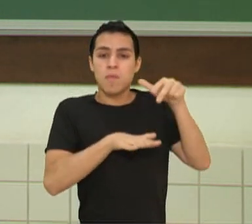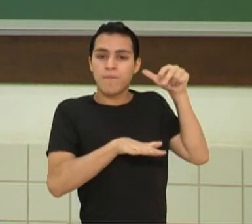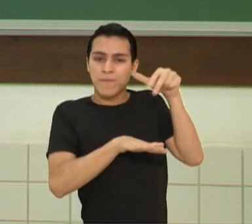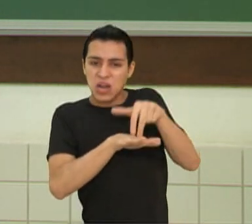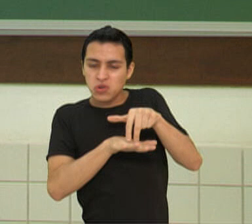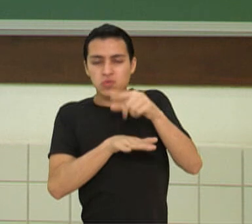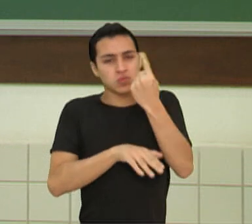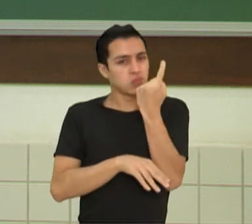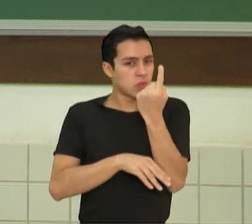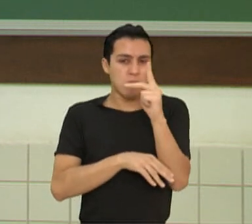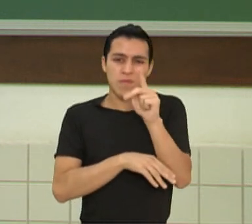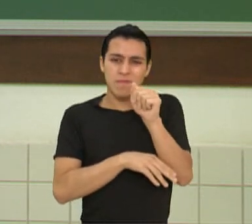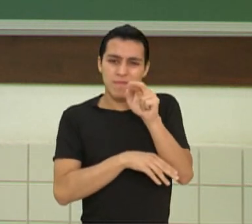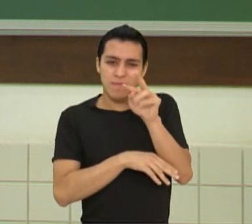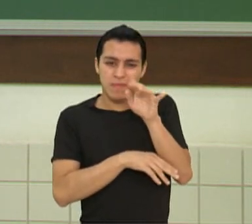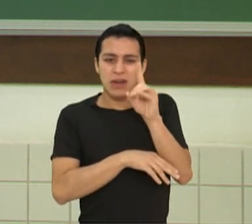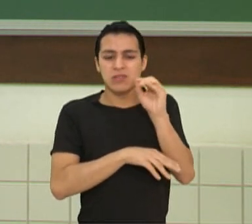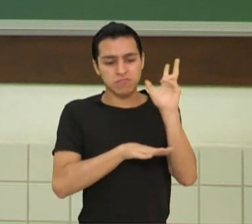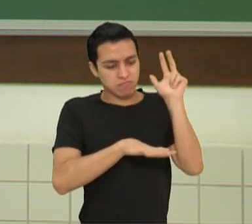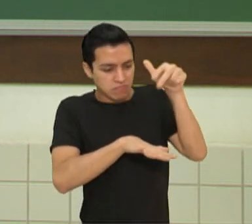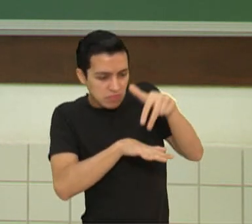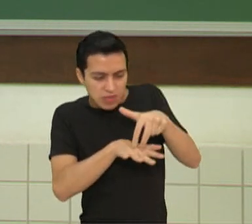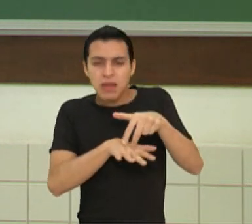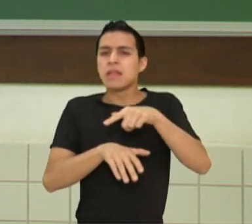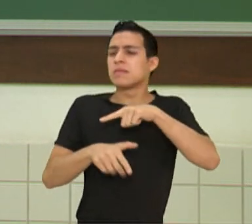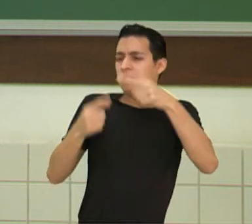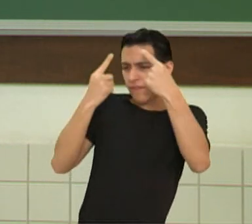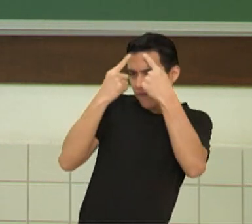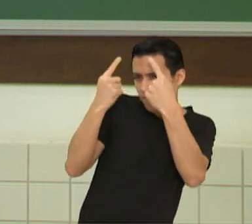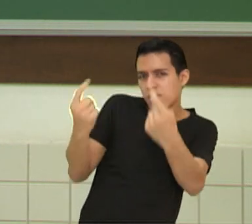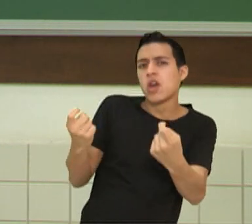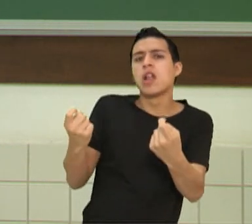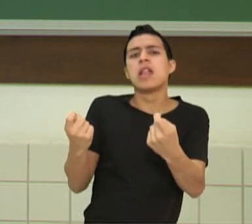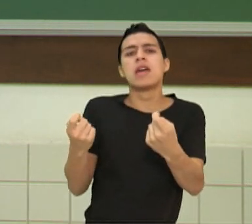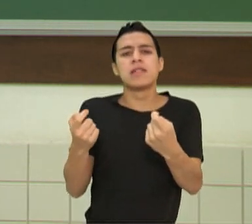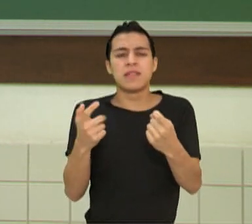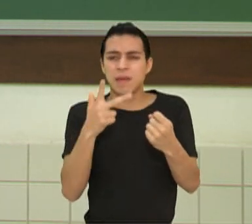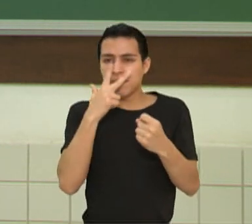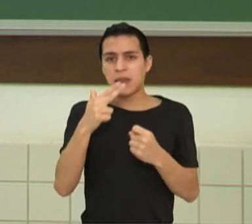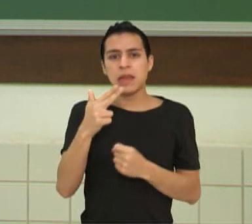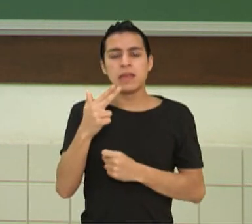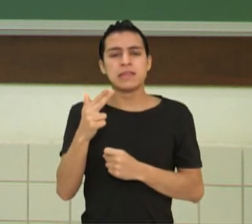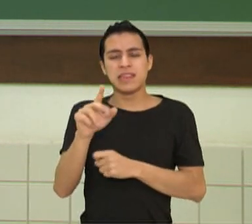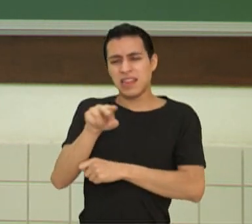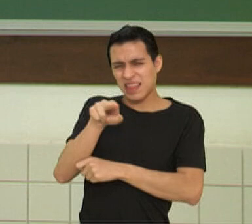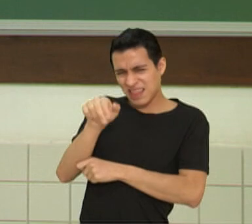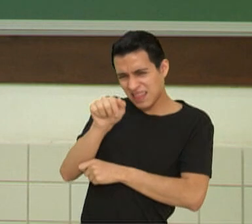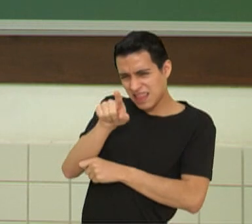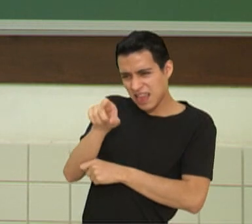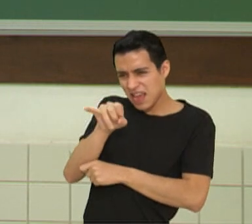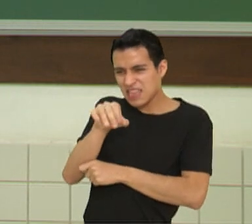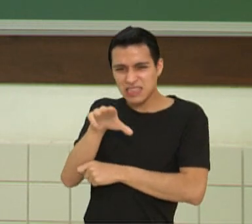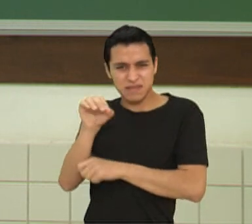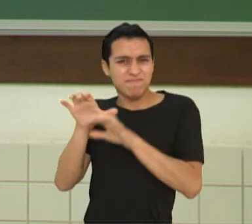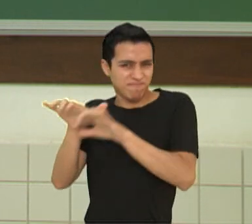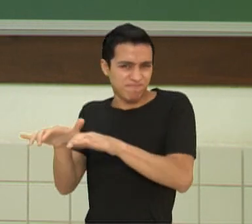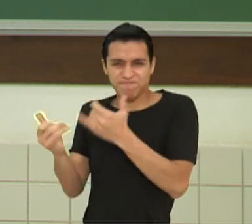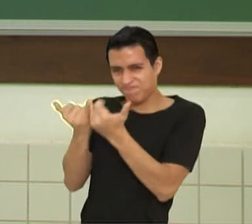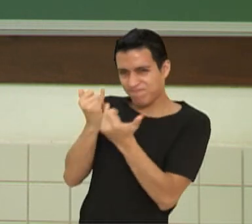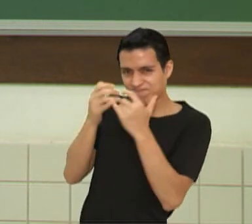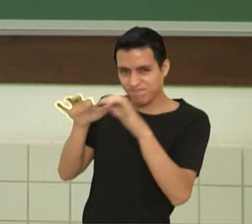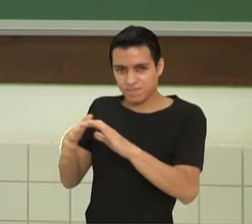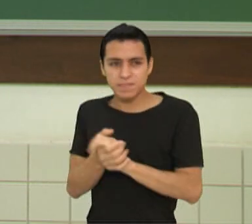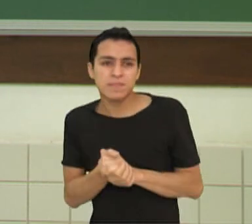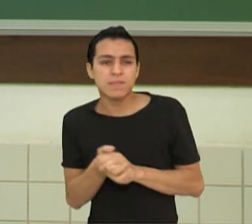partido único, tem violência policial, a gente sempre relaciona ao nazismo, né? Enfim, e é isso. Espero que vocês